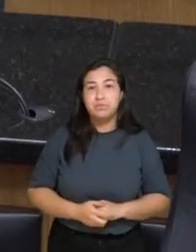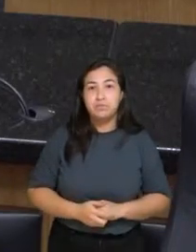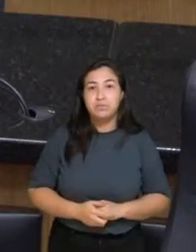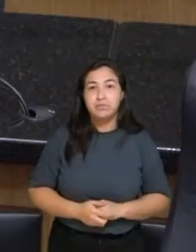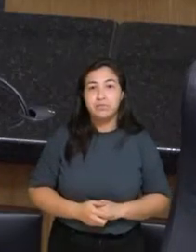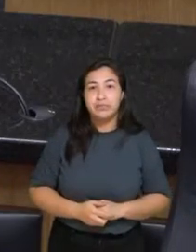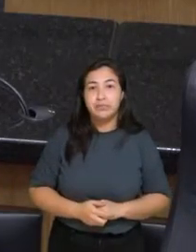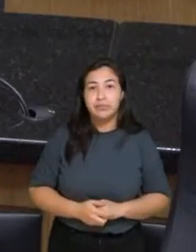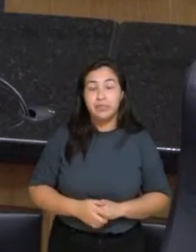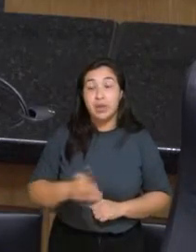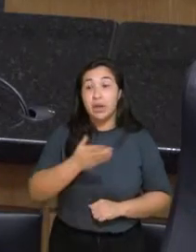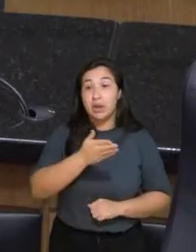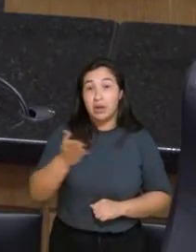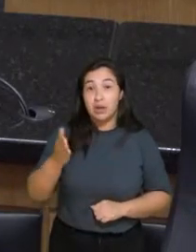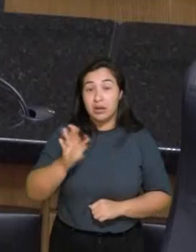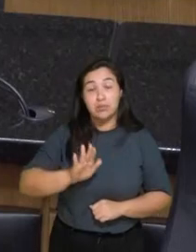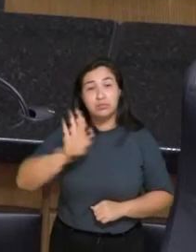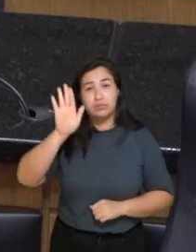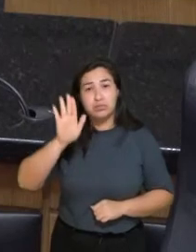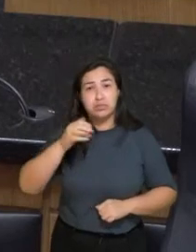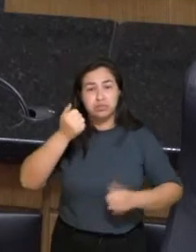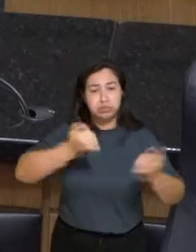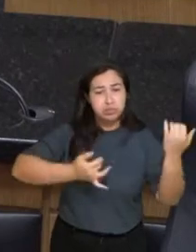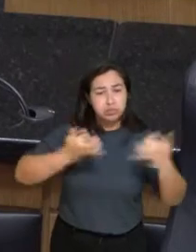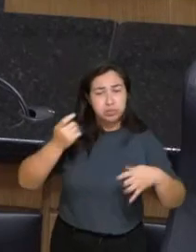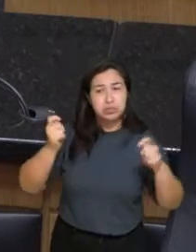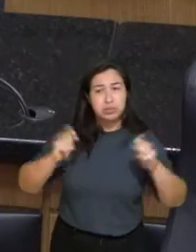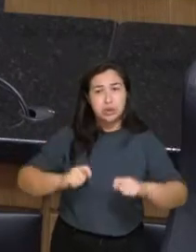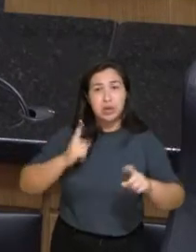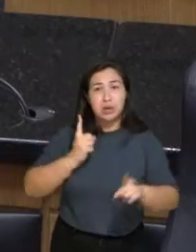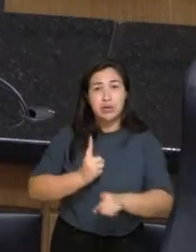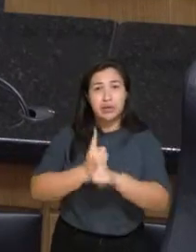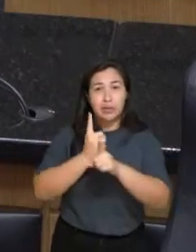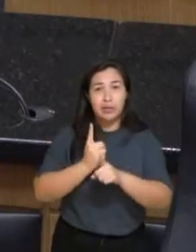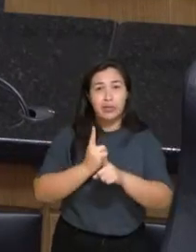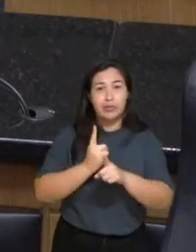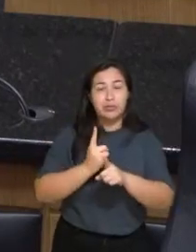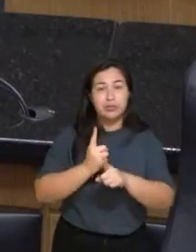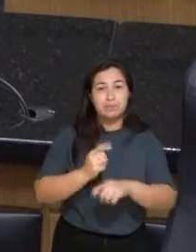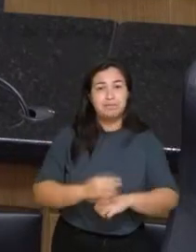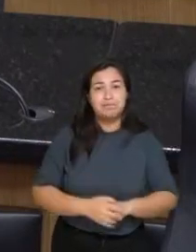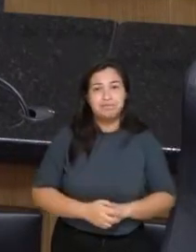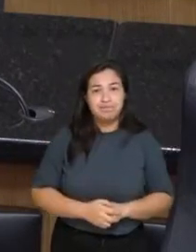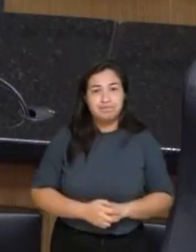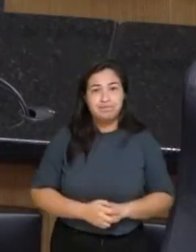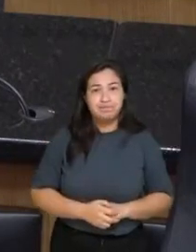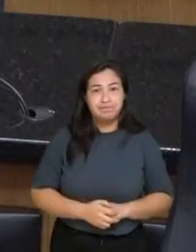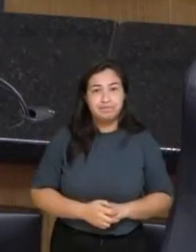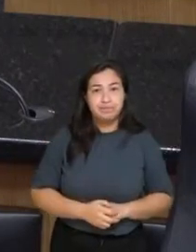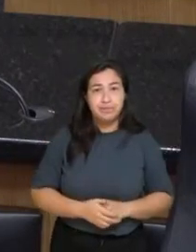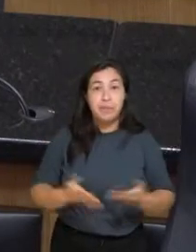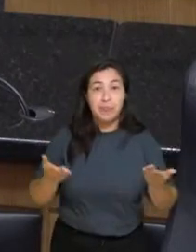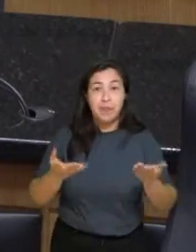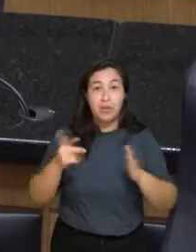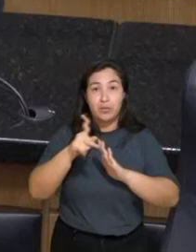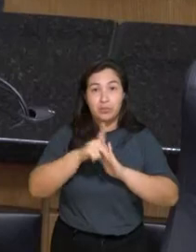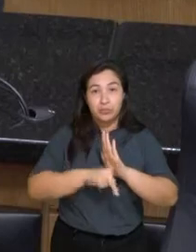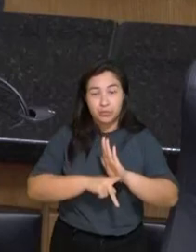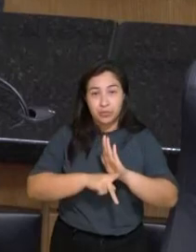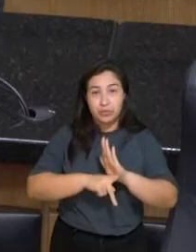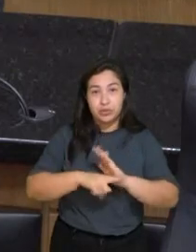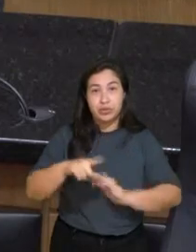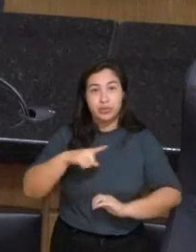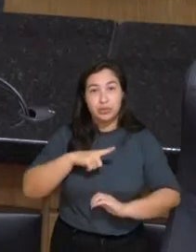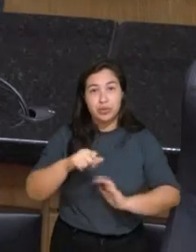das diligências, encontrar alguma saída. Eu fico profundamente feliz que esse projeto vá agora, com o veto,